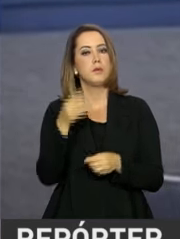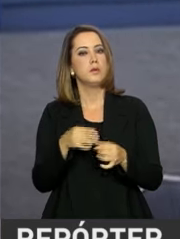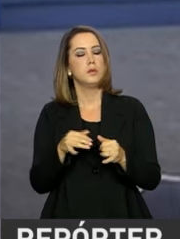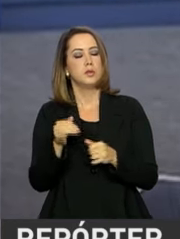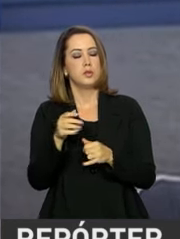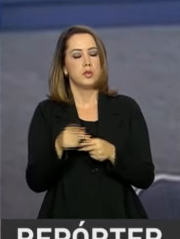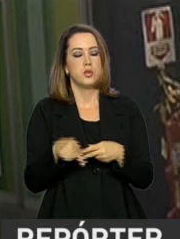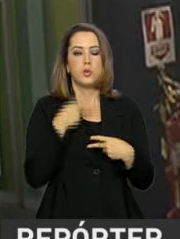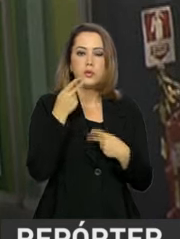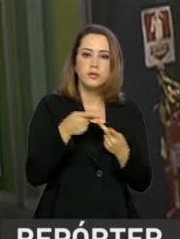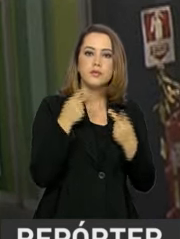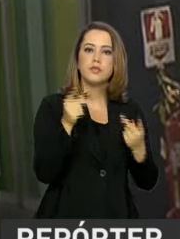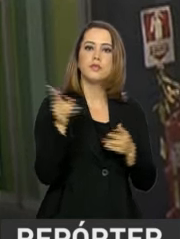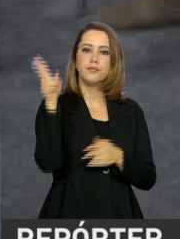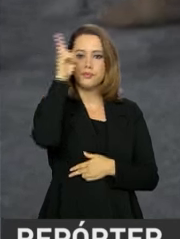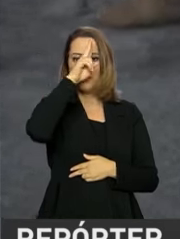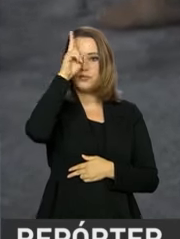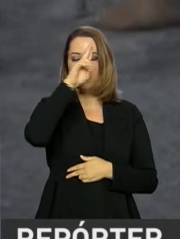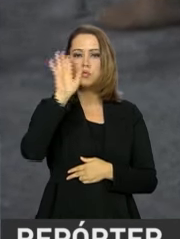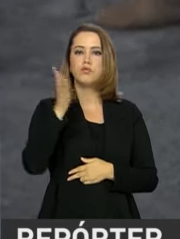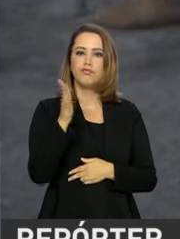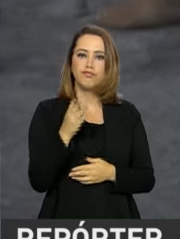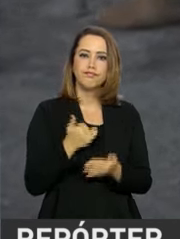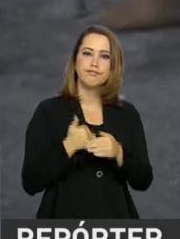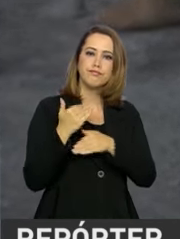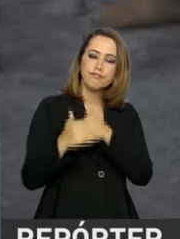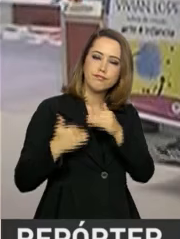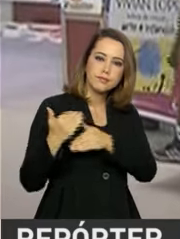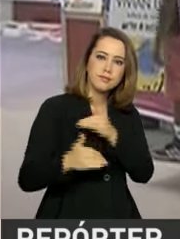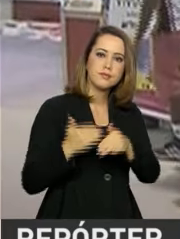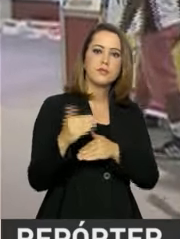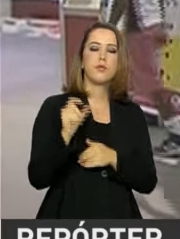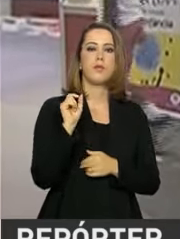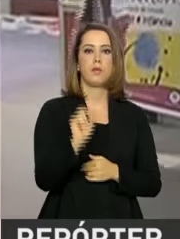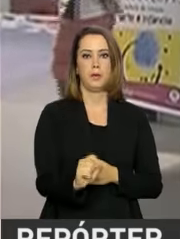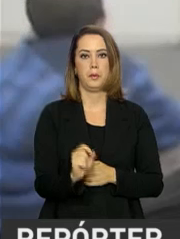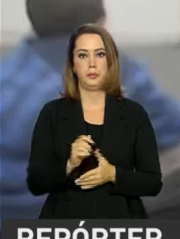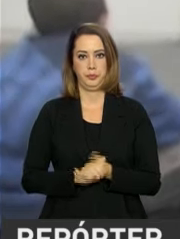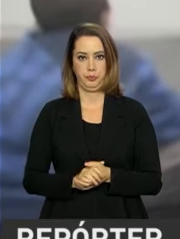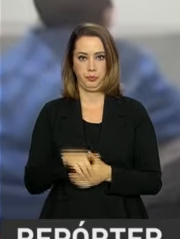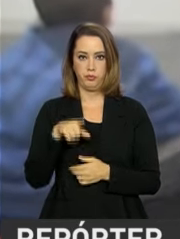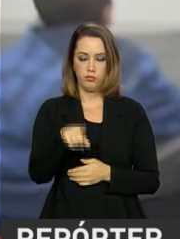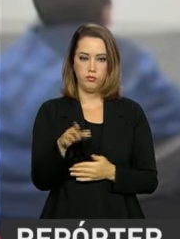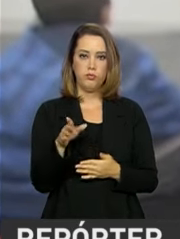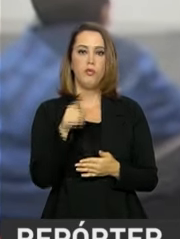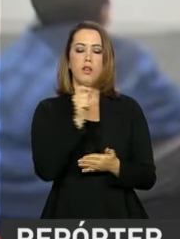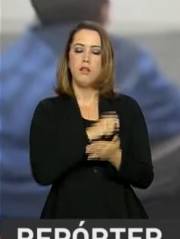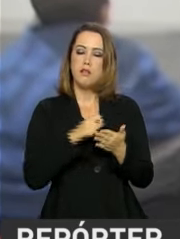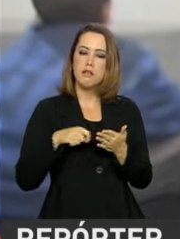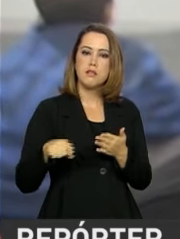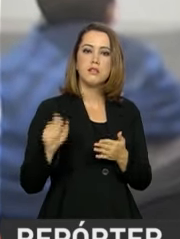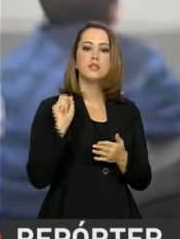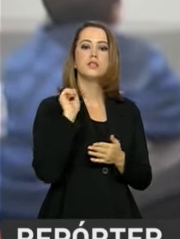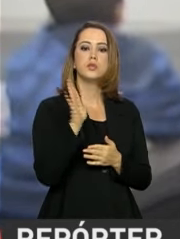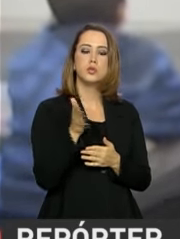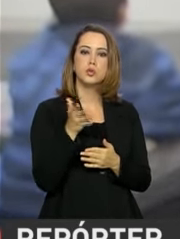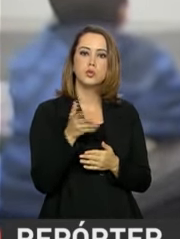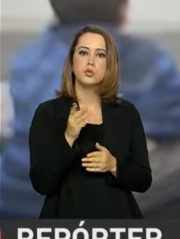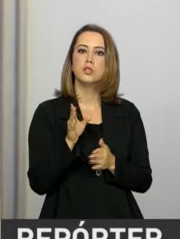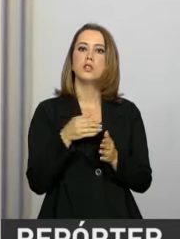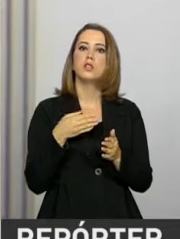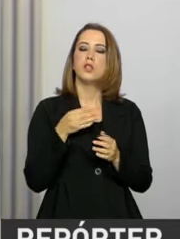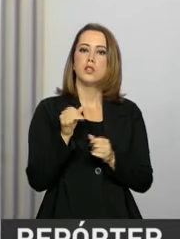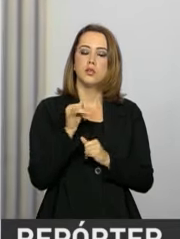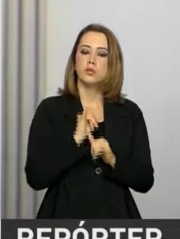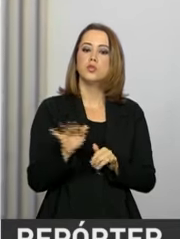há 18 anos e foi criado pela Fundação Nacional do Livro Infanto-Juvenil. A escritora Mary França já publicou, junto